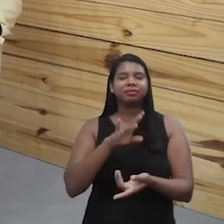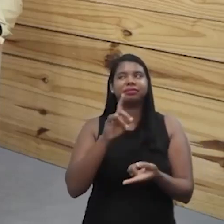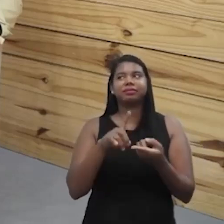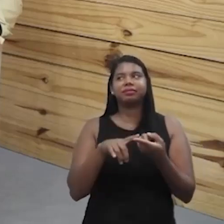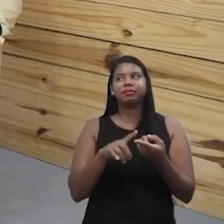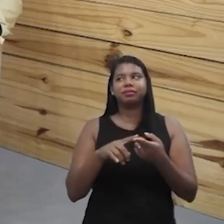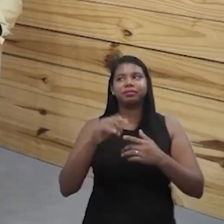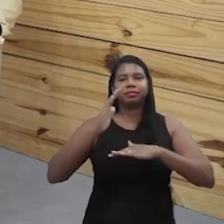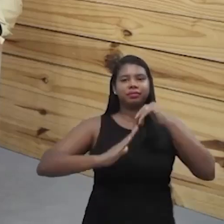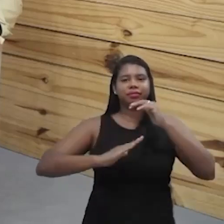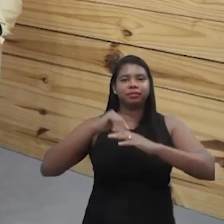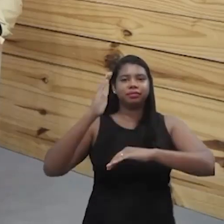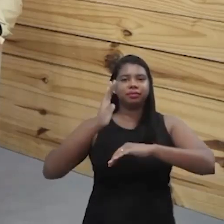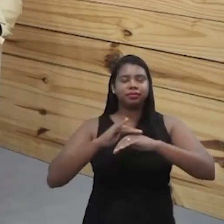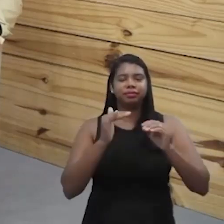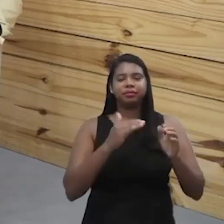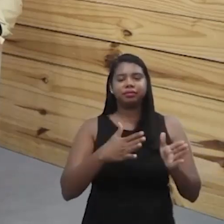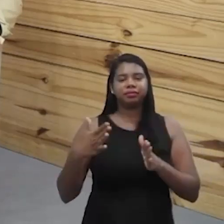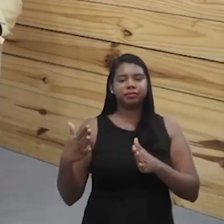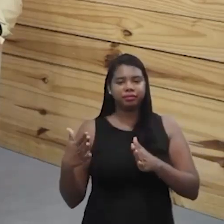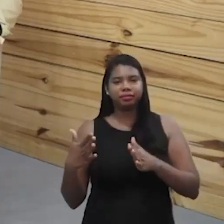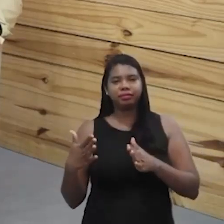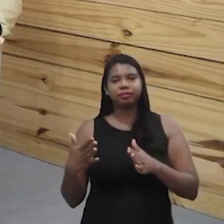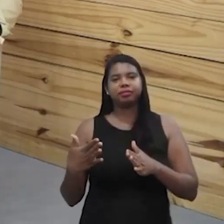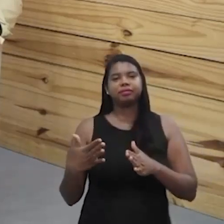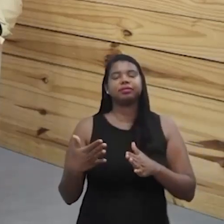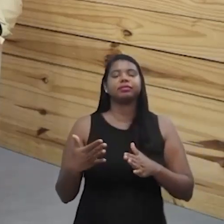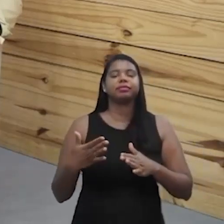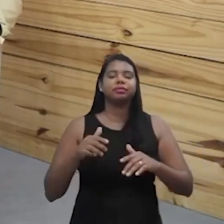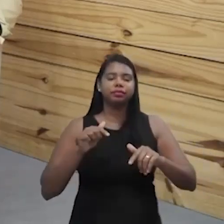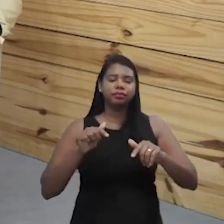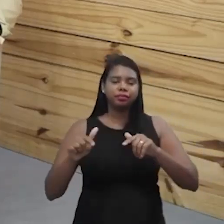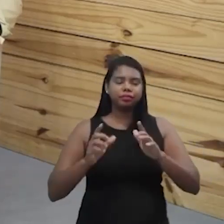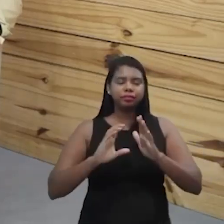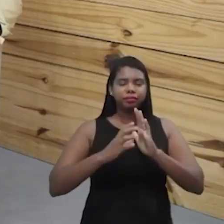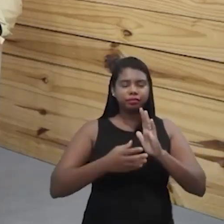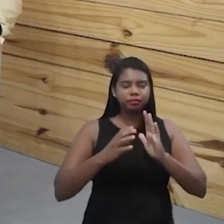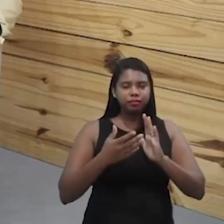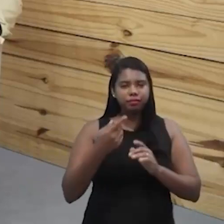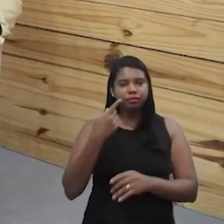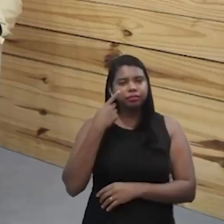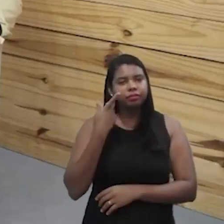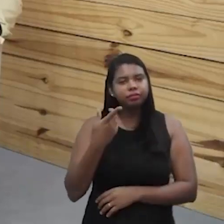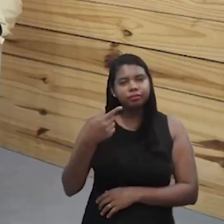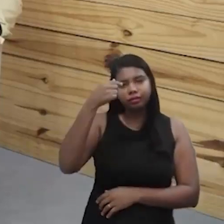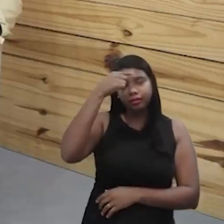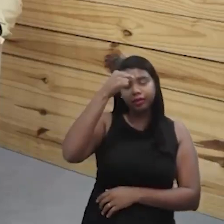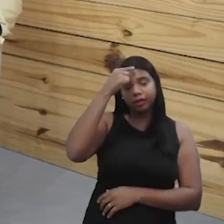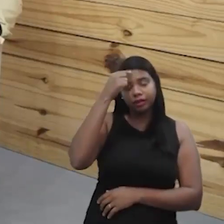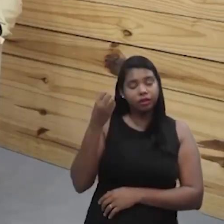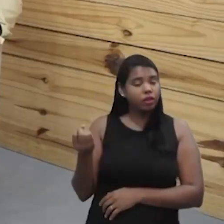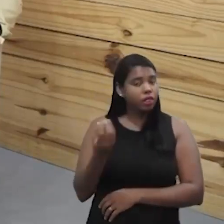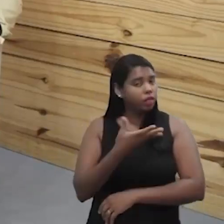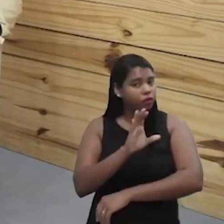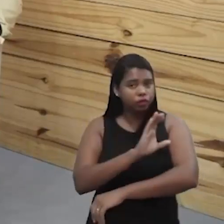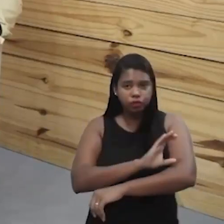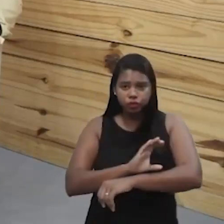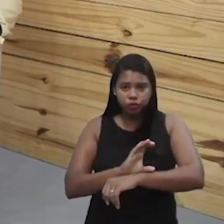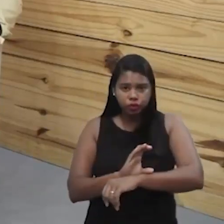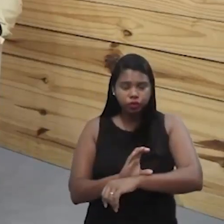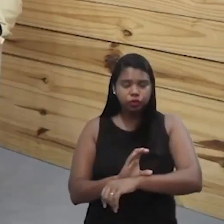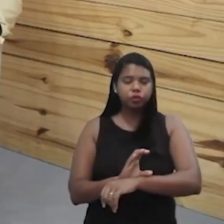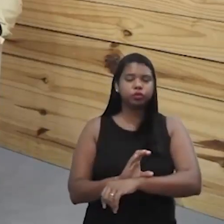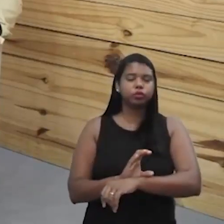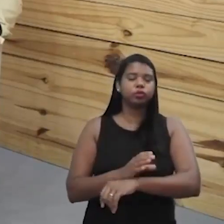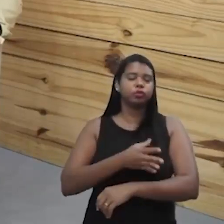certa capacitação por parte desses profissionais. E a gente vê aí as universidades criando novos cursos,